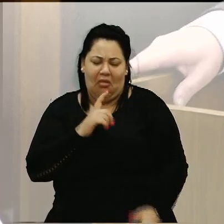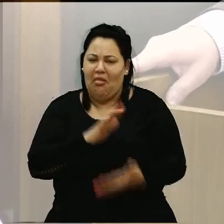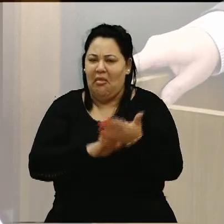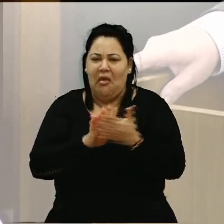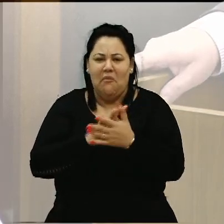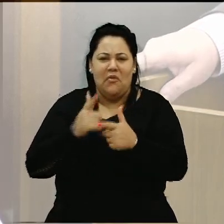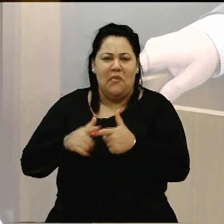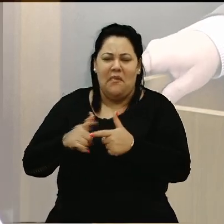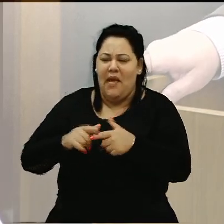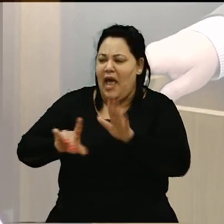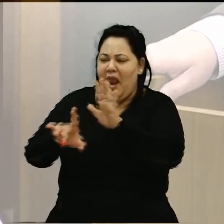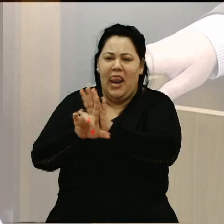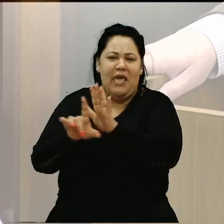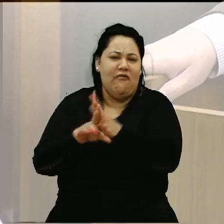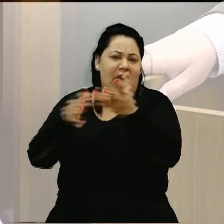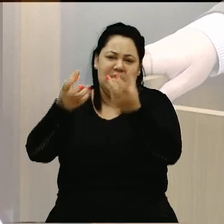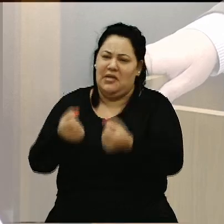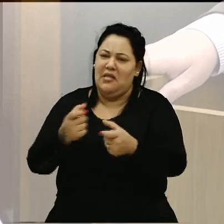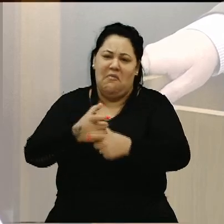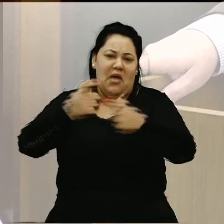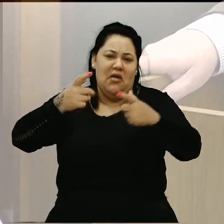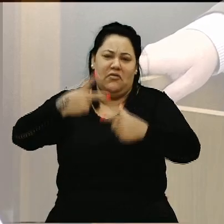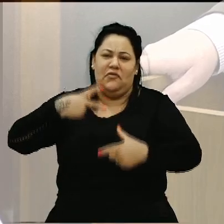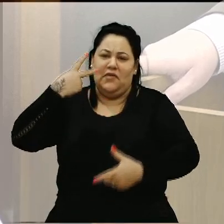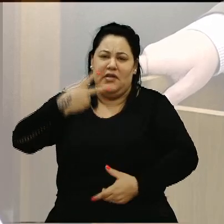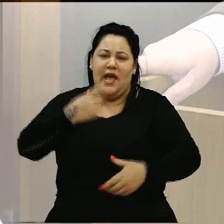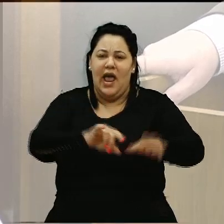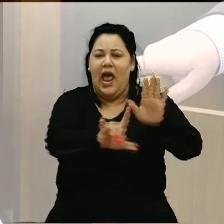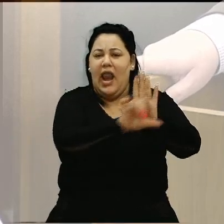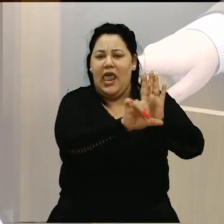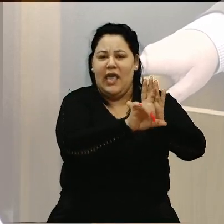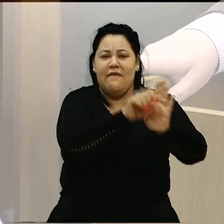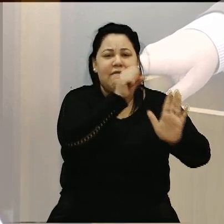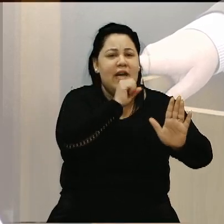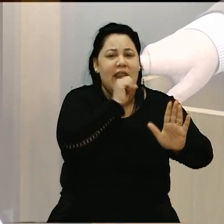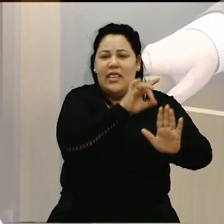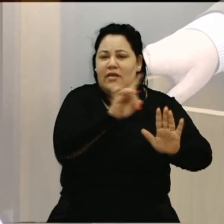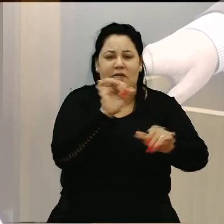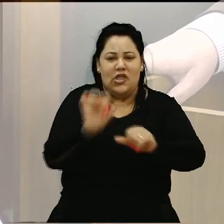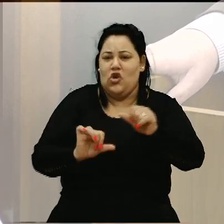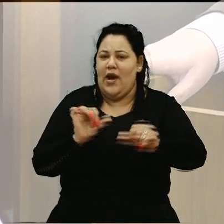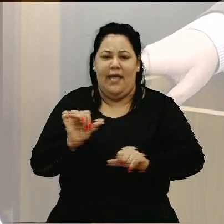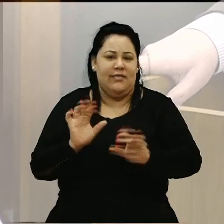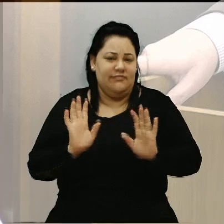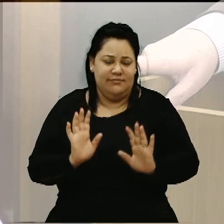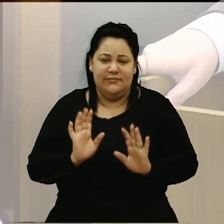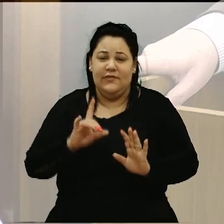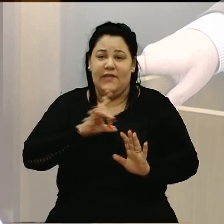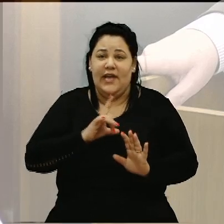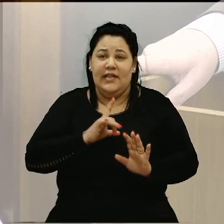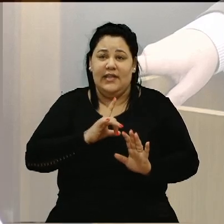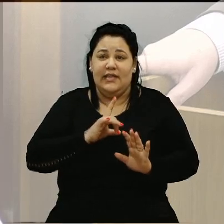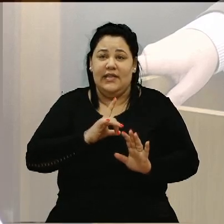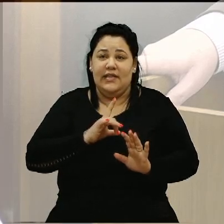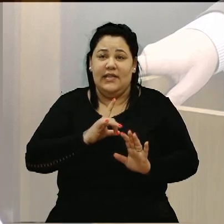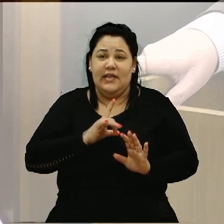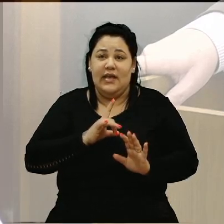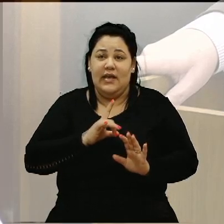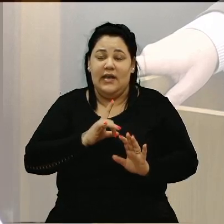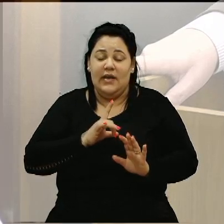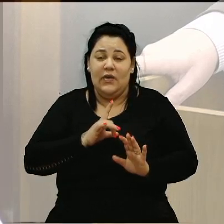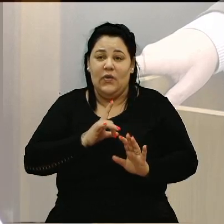foi aprovada por unanimidade. A lei antiga não será revogada. Haverá o que se chama de derogação parcial